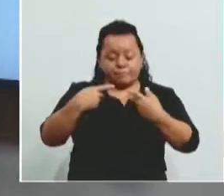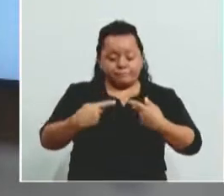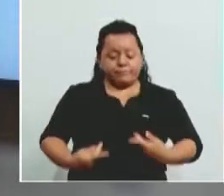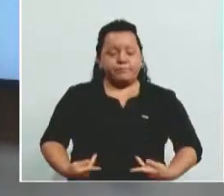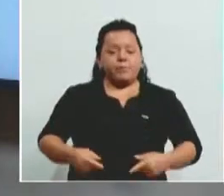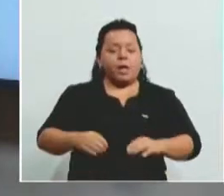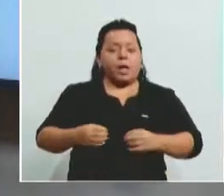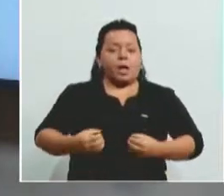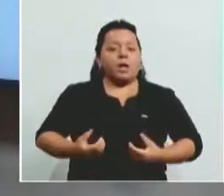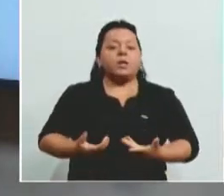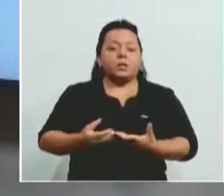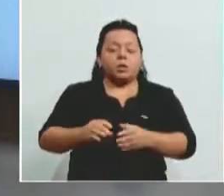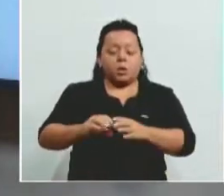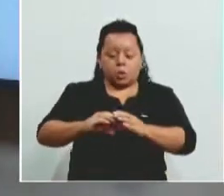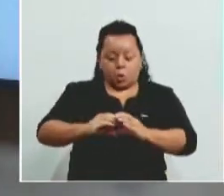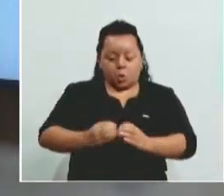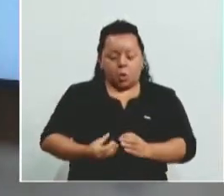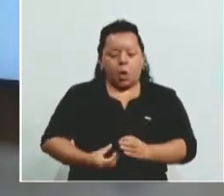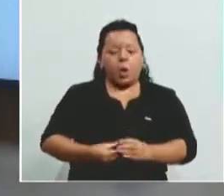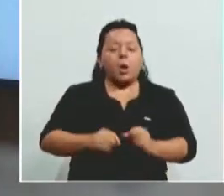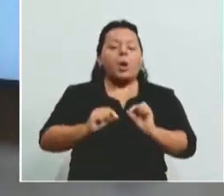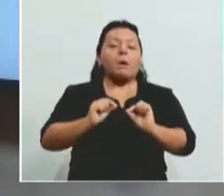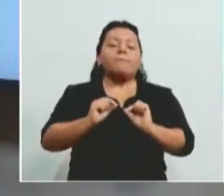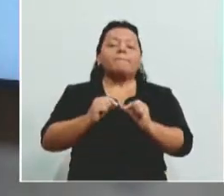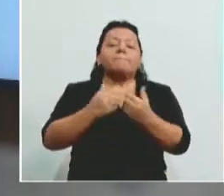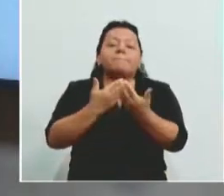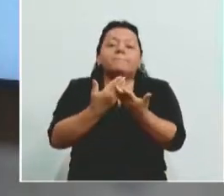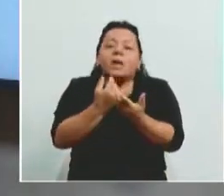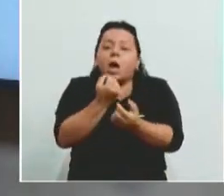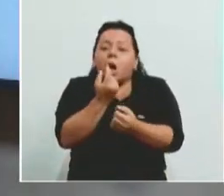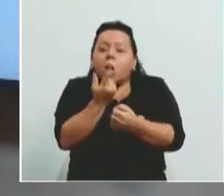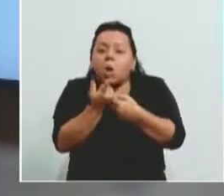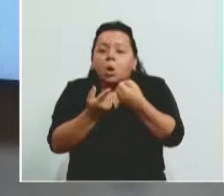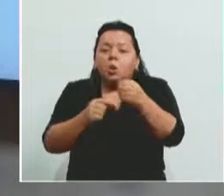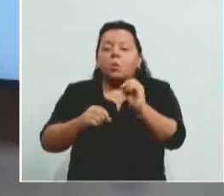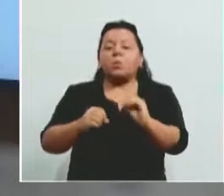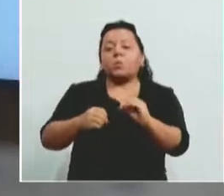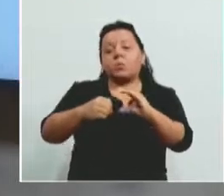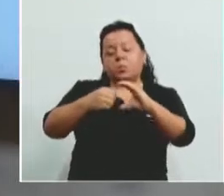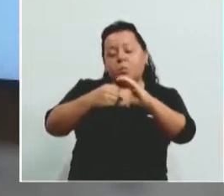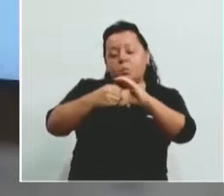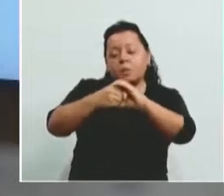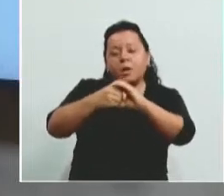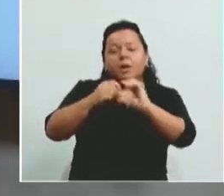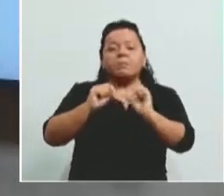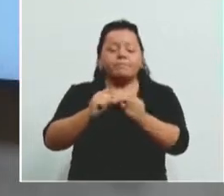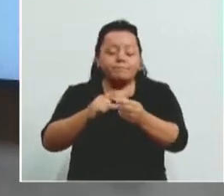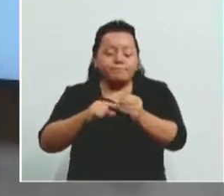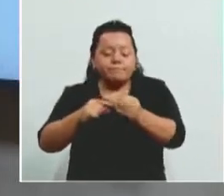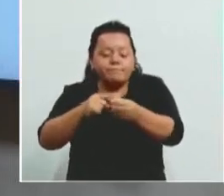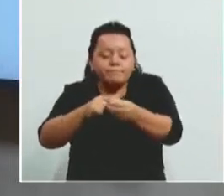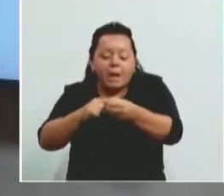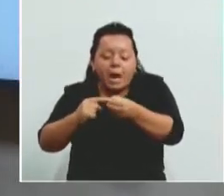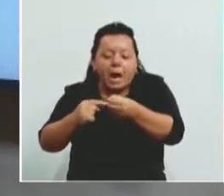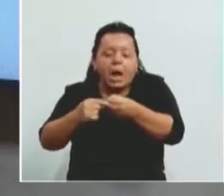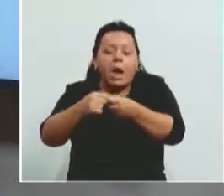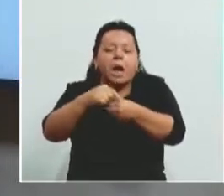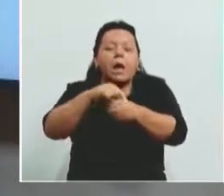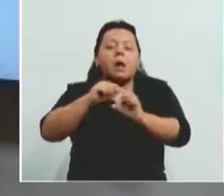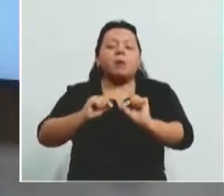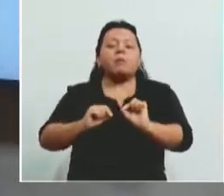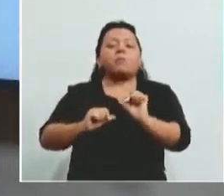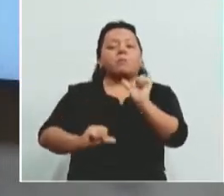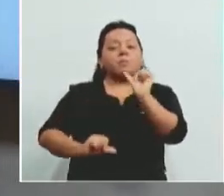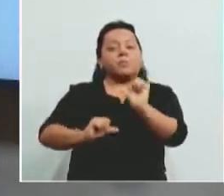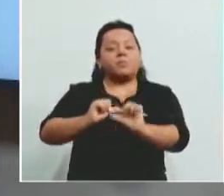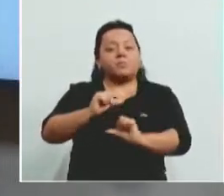Então, o que acontece? Algumas células não se diferenciam, porque elas vão se diferenciar. A célula vai virar abdômen, vai virar útero,